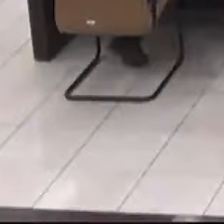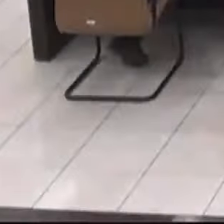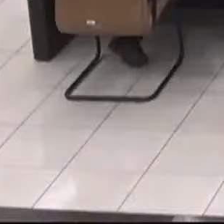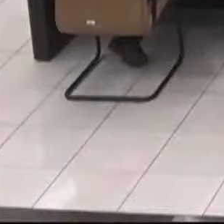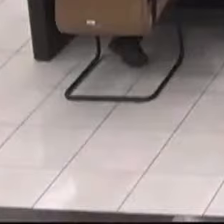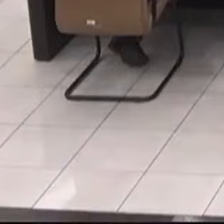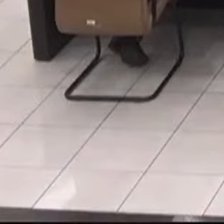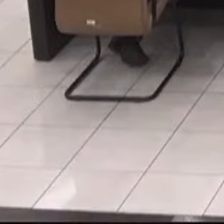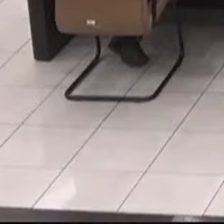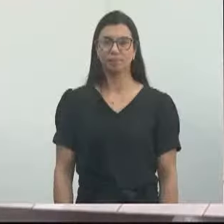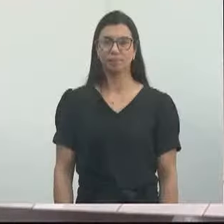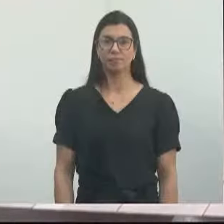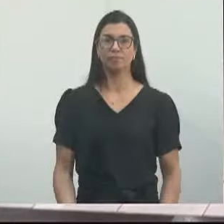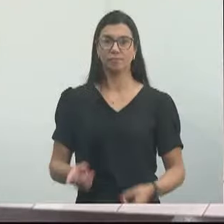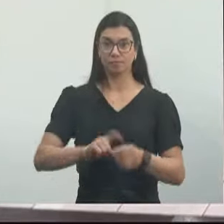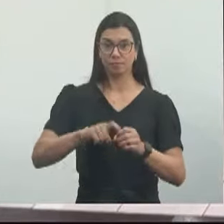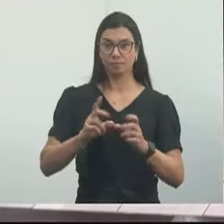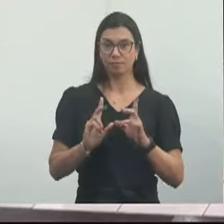Retomamos a sessão.